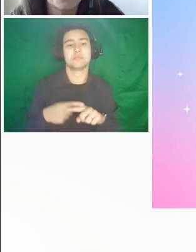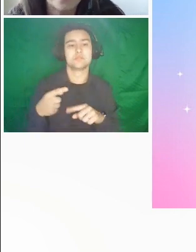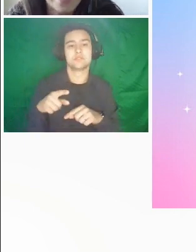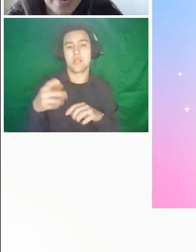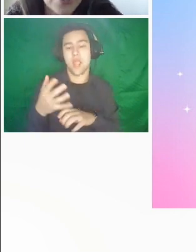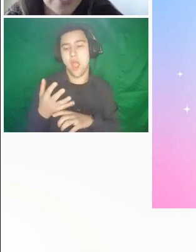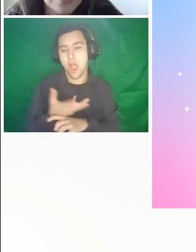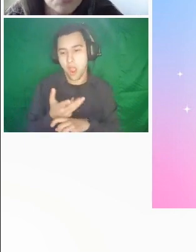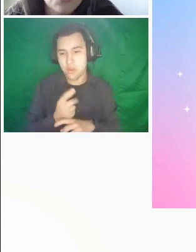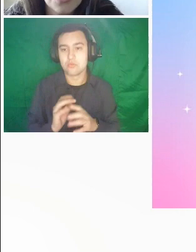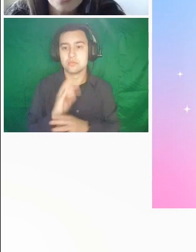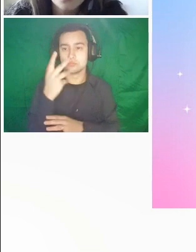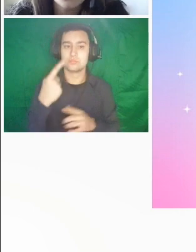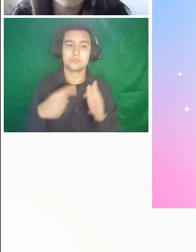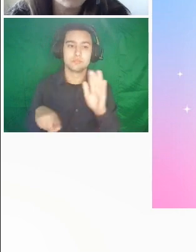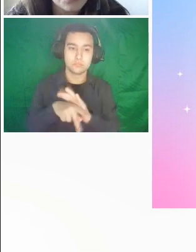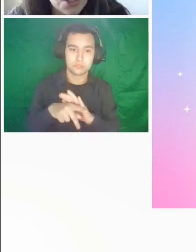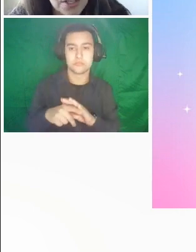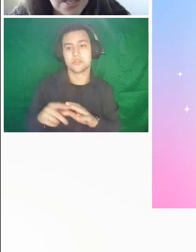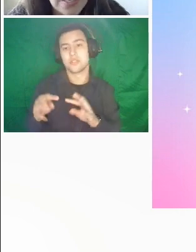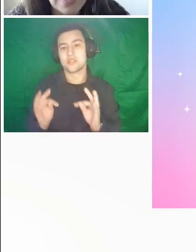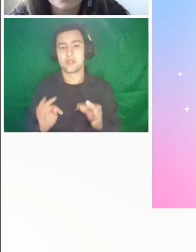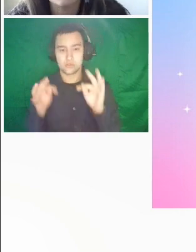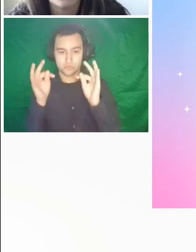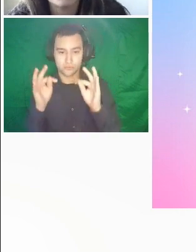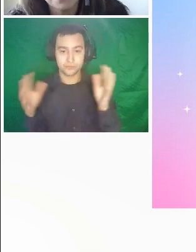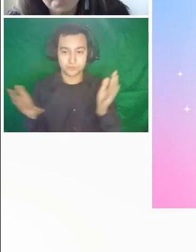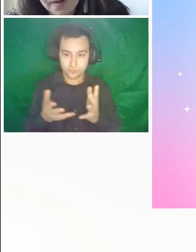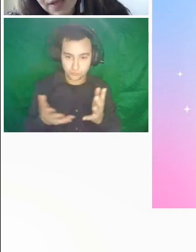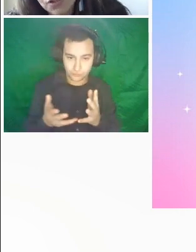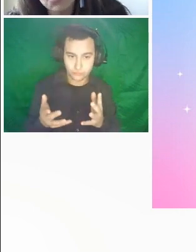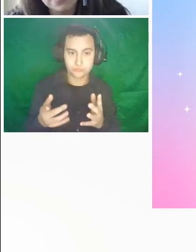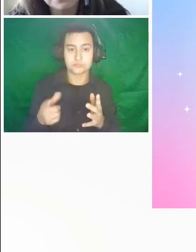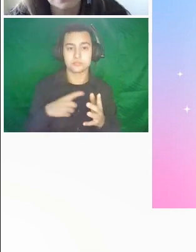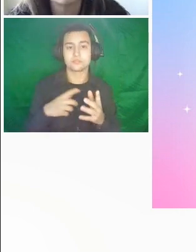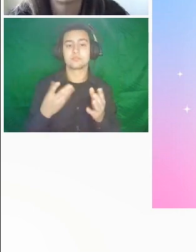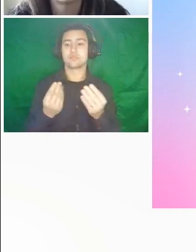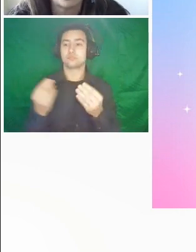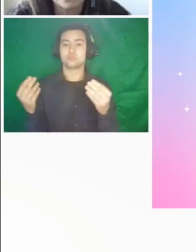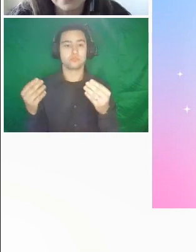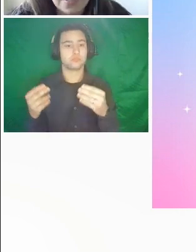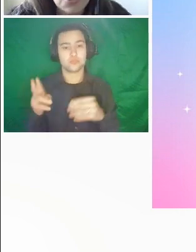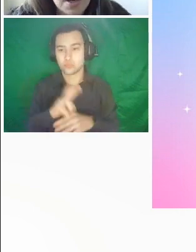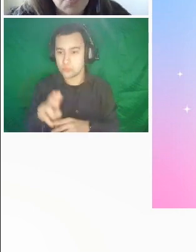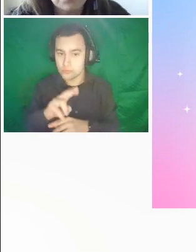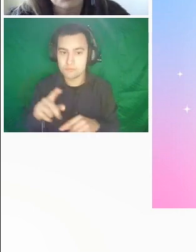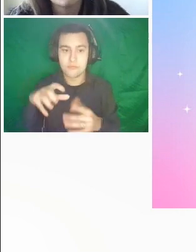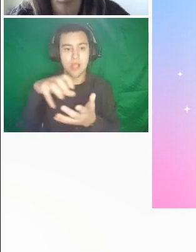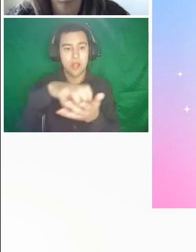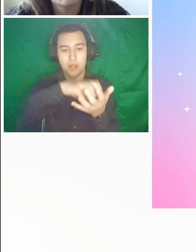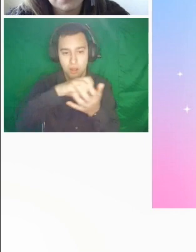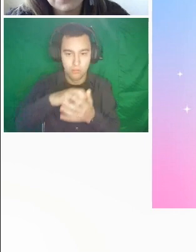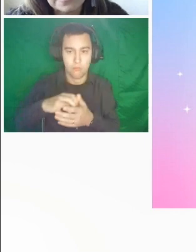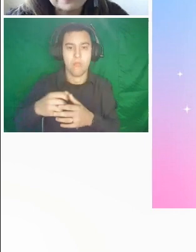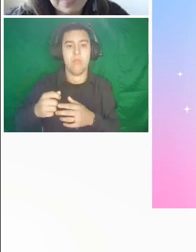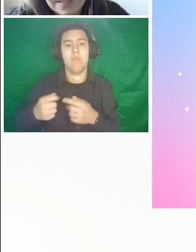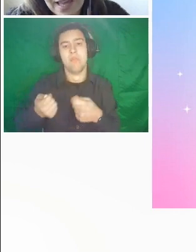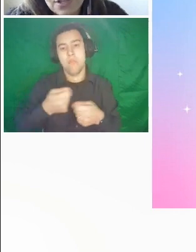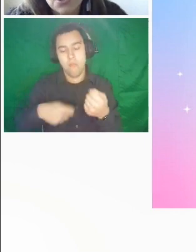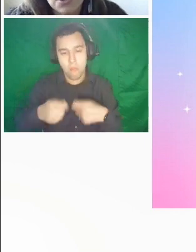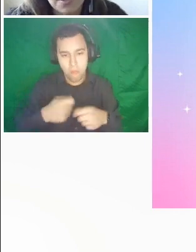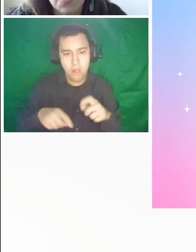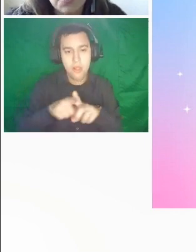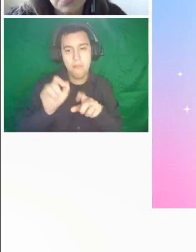criado para a área de tecnologia hoje ele já é amplamente utilizado por várias áreas de negócio inclusive na